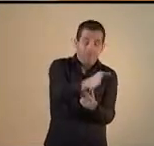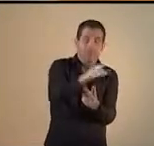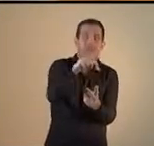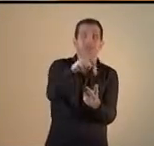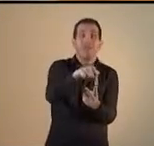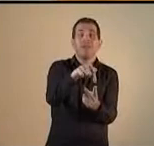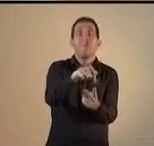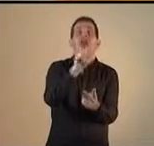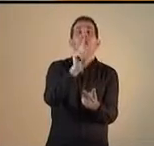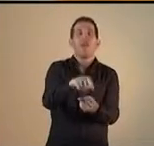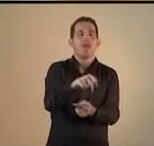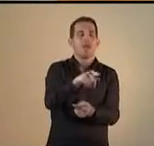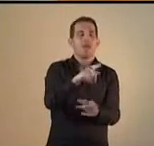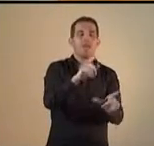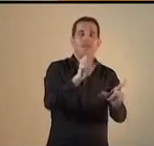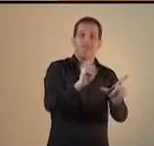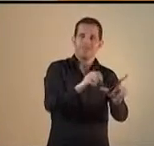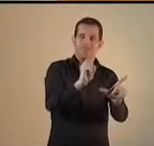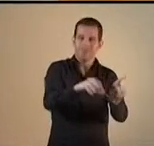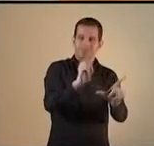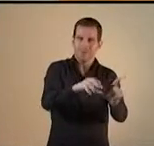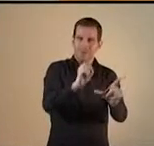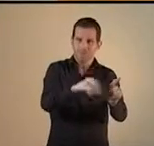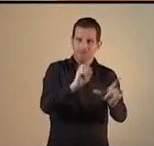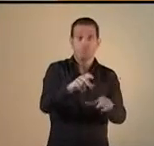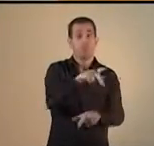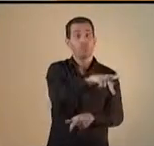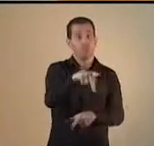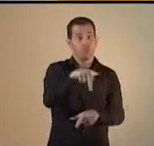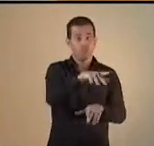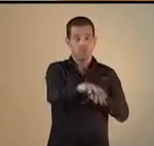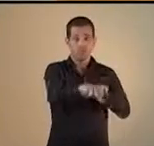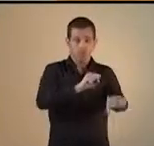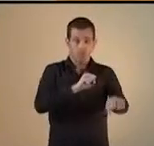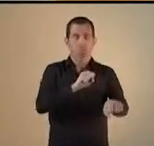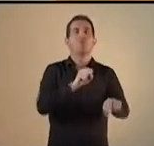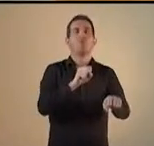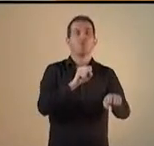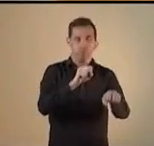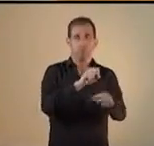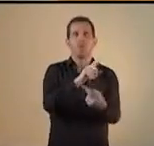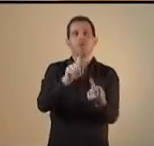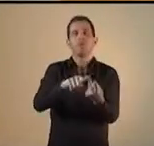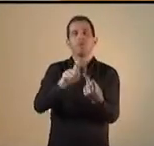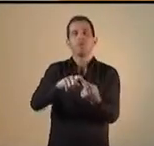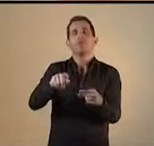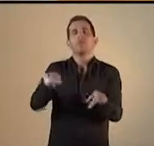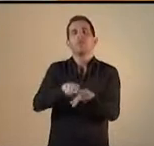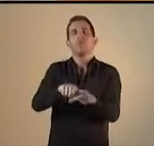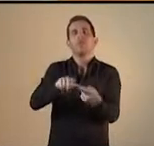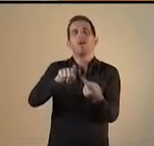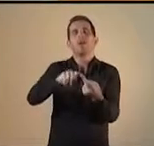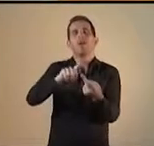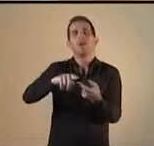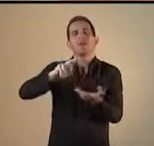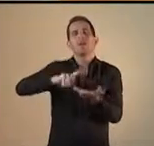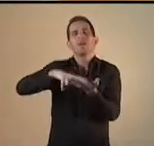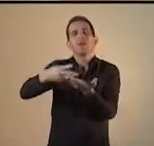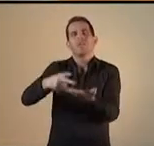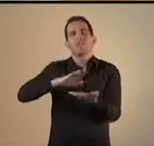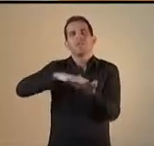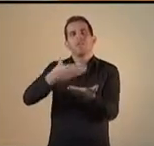ensino da língua e de tradutores e intérpretes de língua de sinais. E isso aconteceu